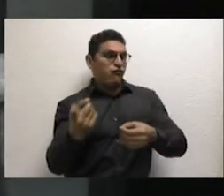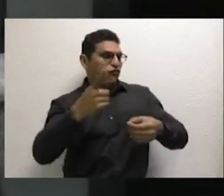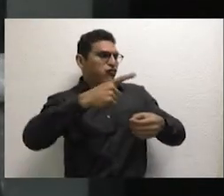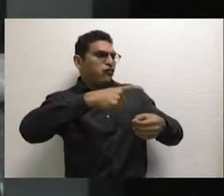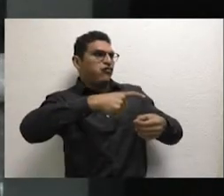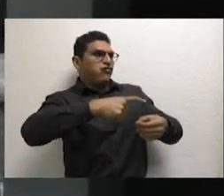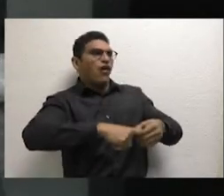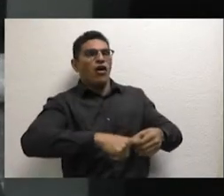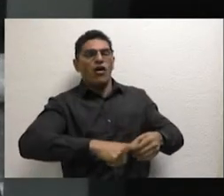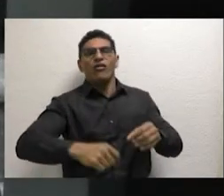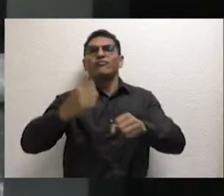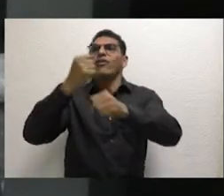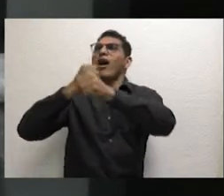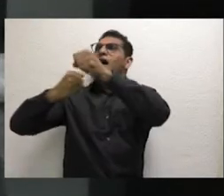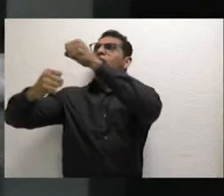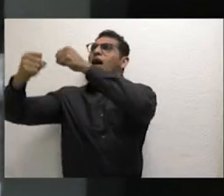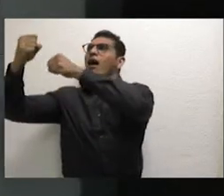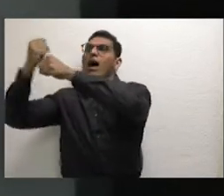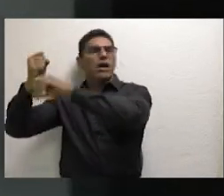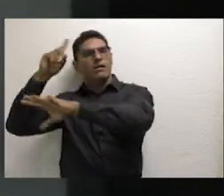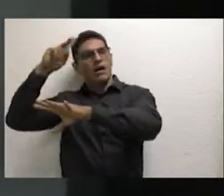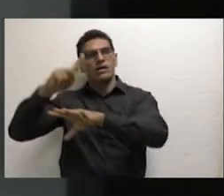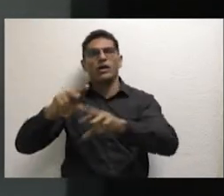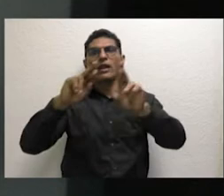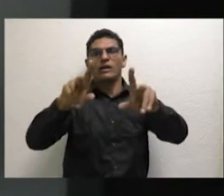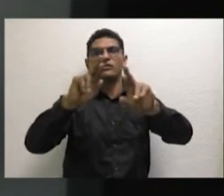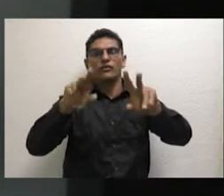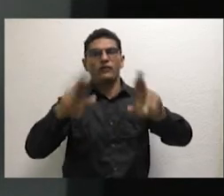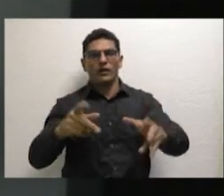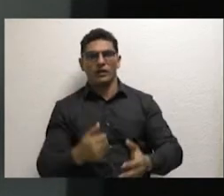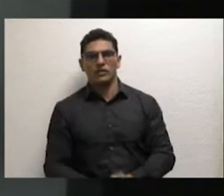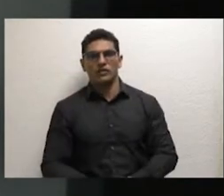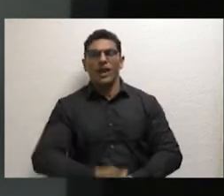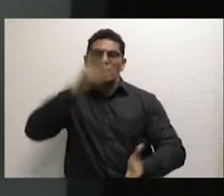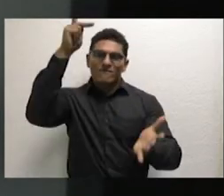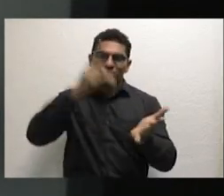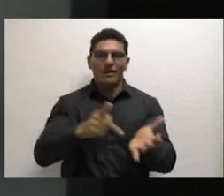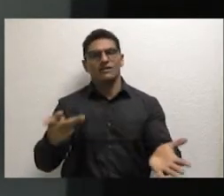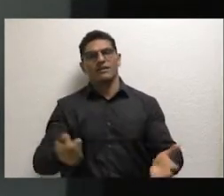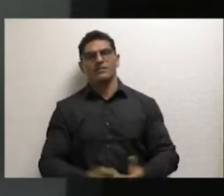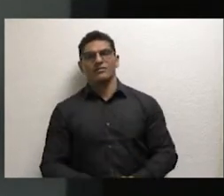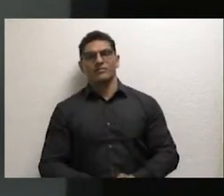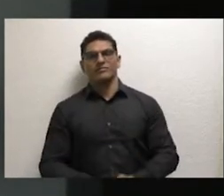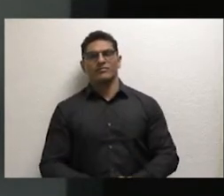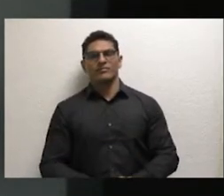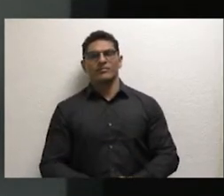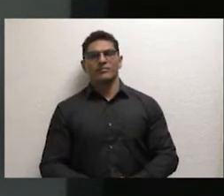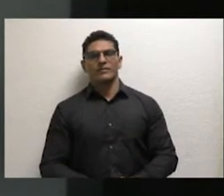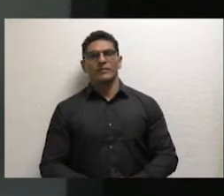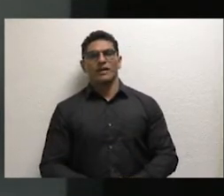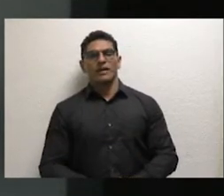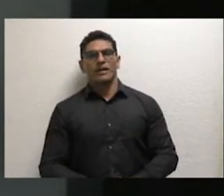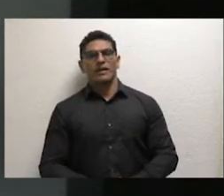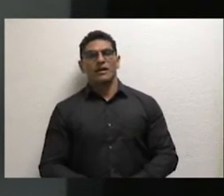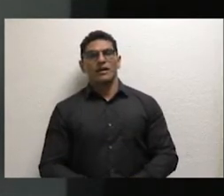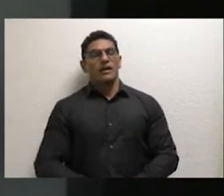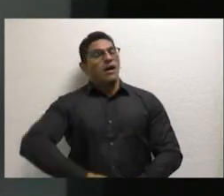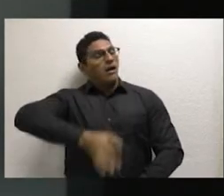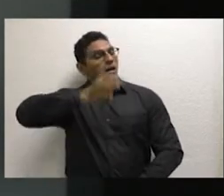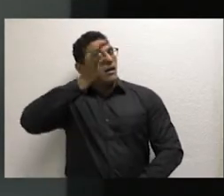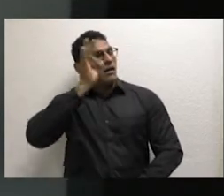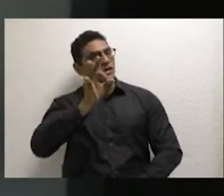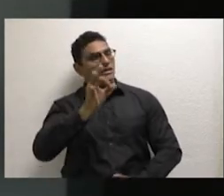a história era outra isso é fato isso é democracia mas uma coisa eu posso